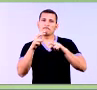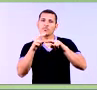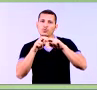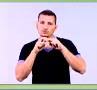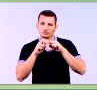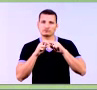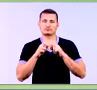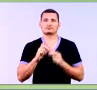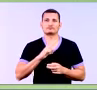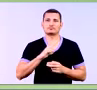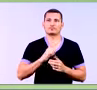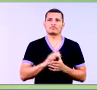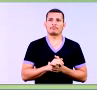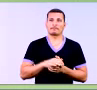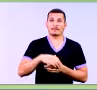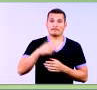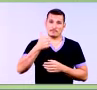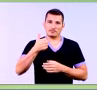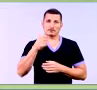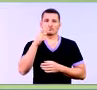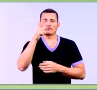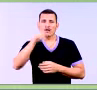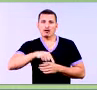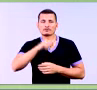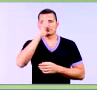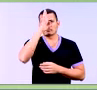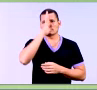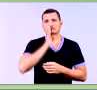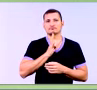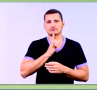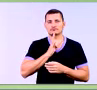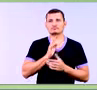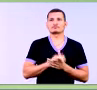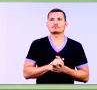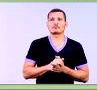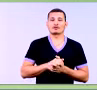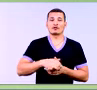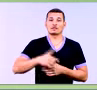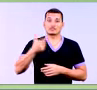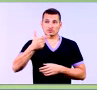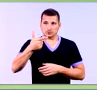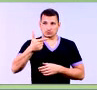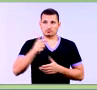motivos. Primeiro, ele é gratuito. Segundo,